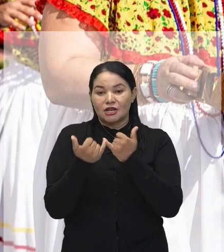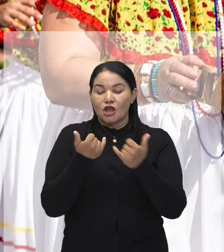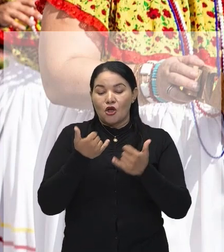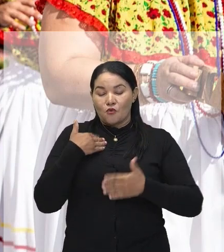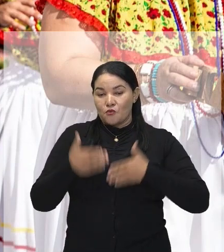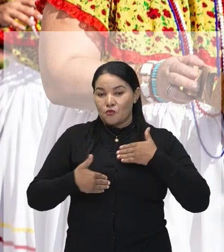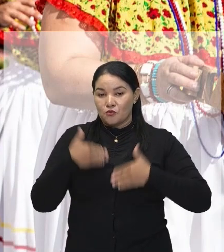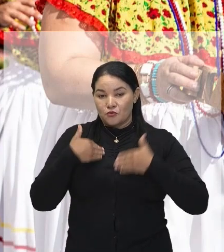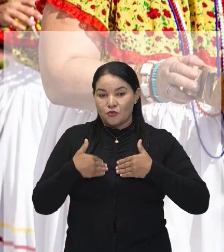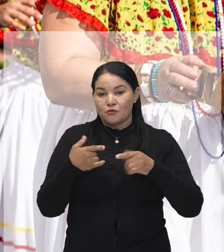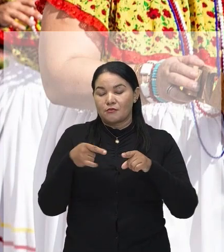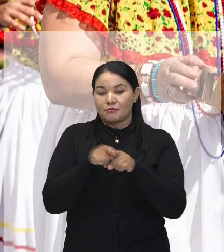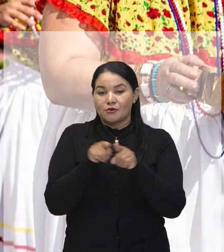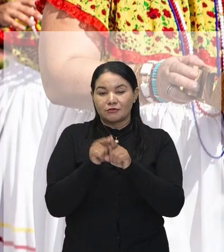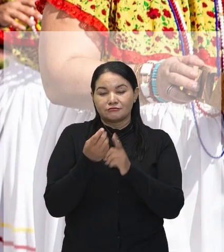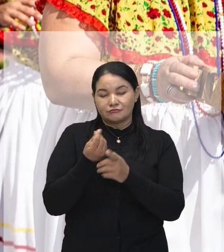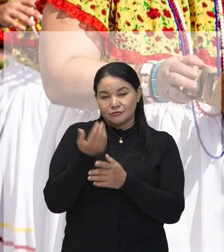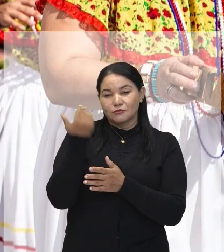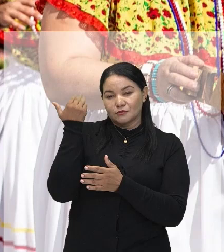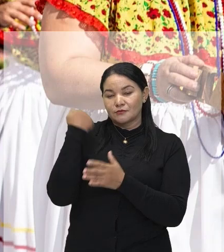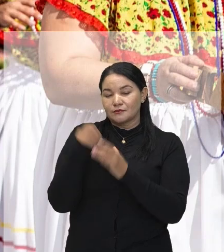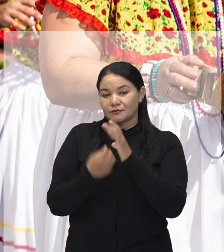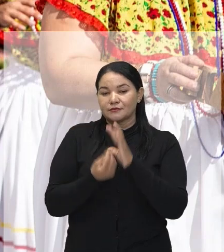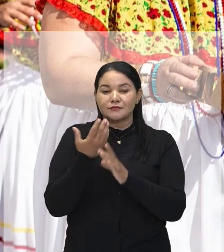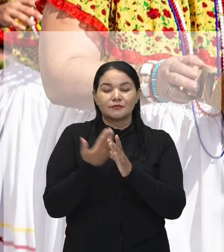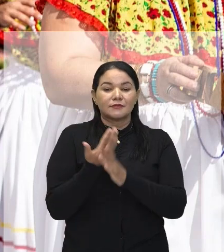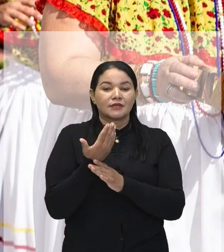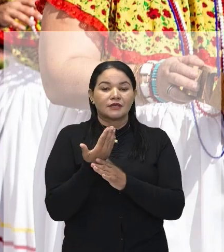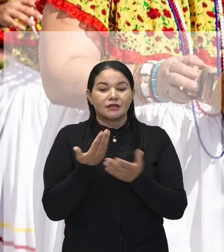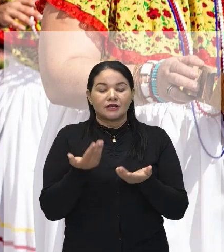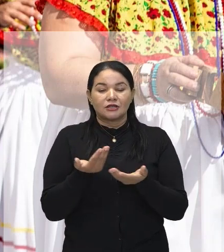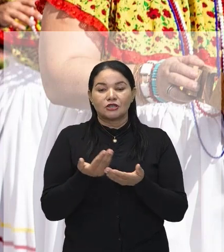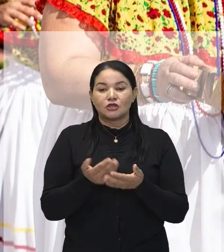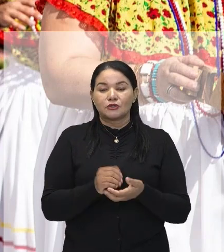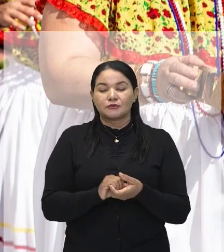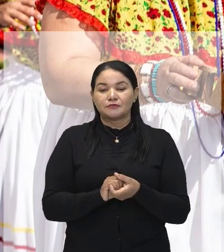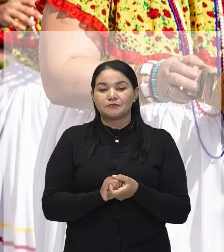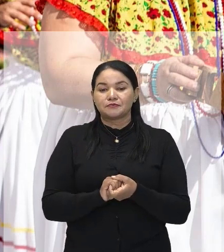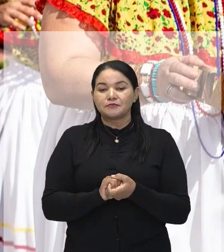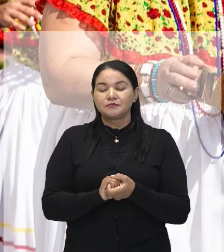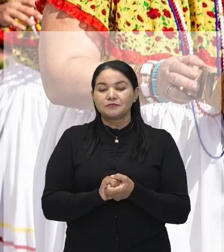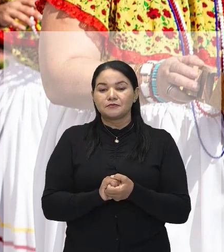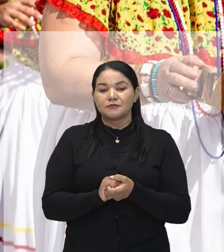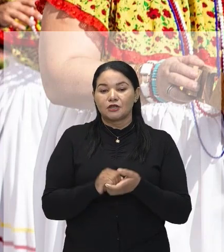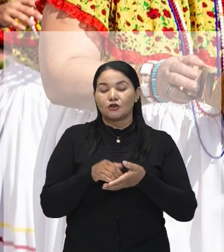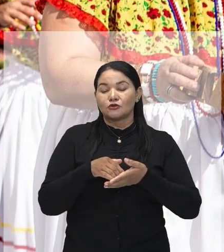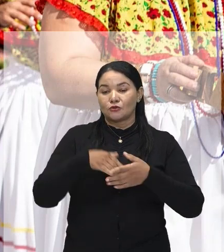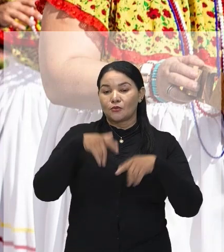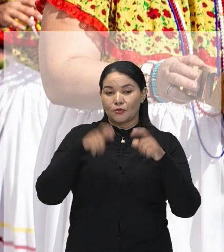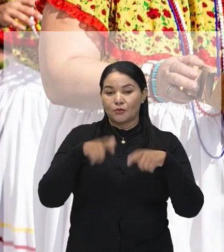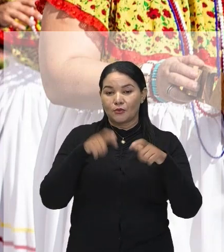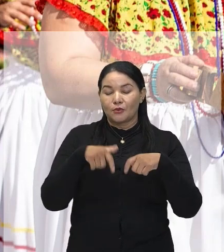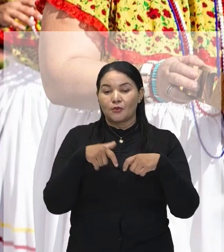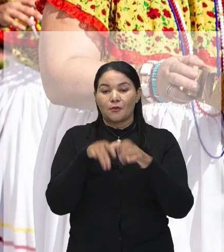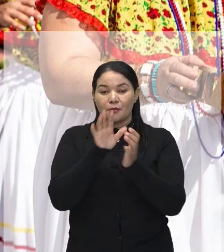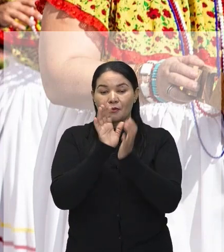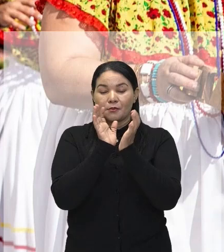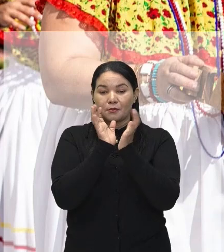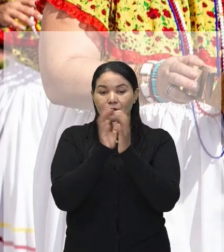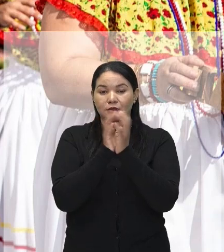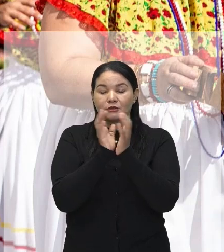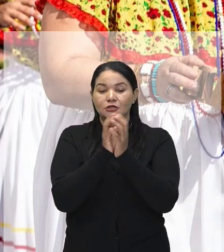mais antiga surgida na então capitania de Pernambuco, com influência